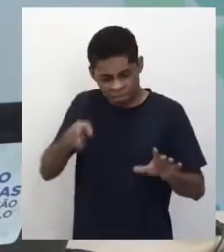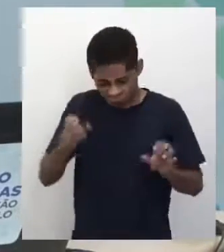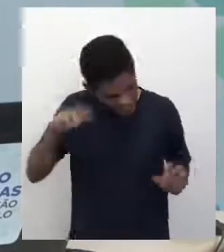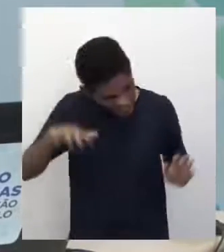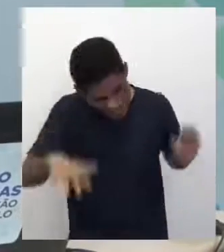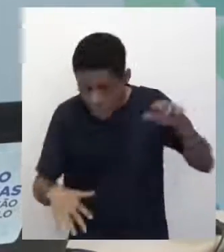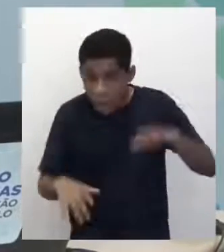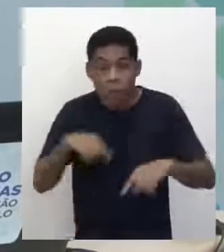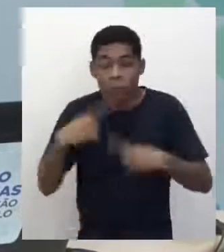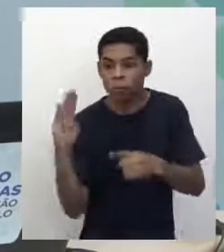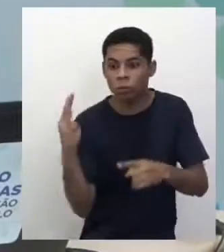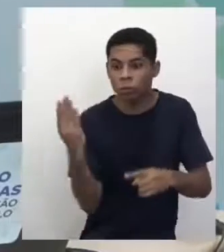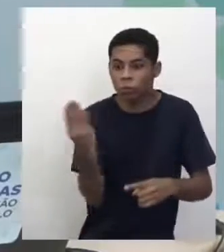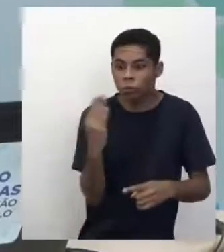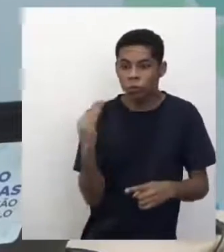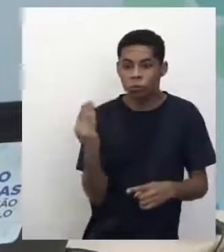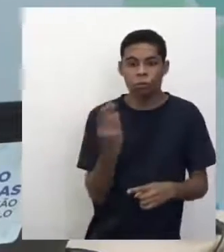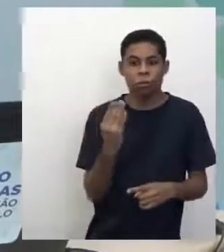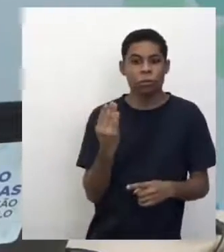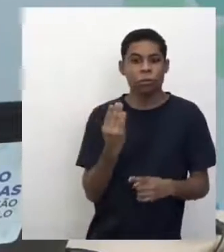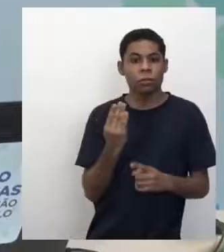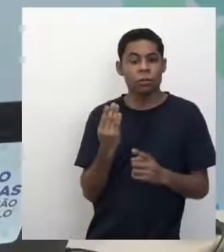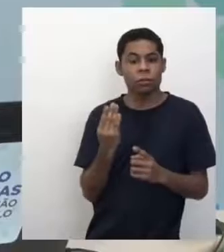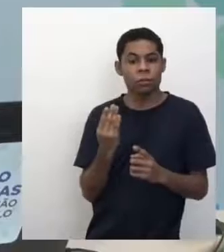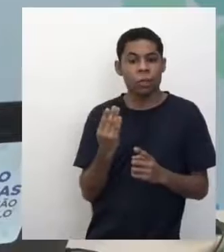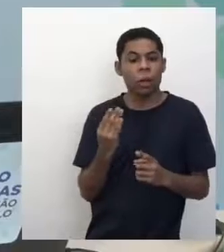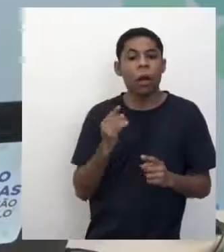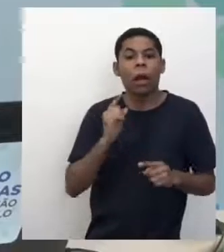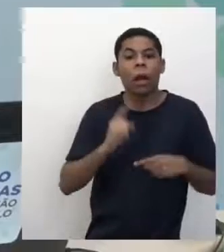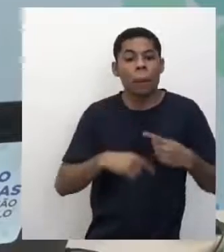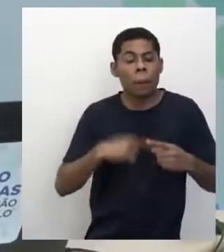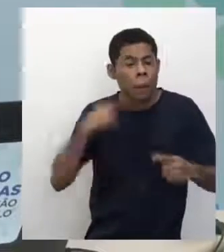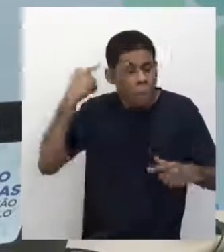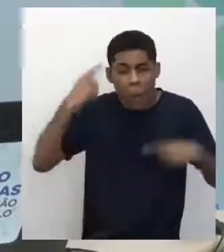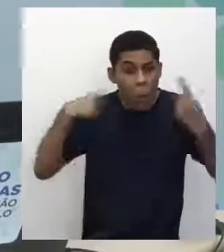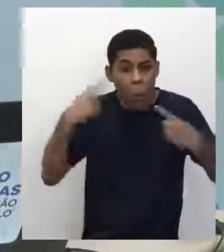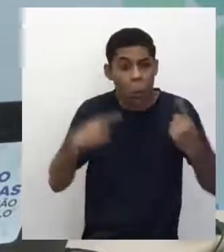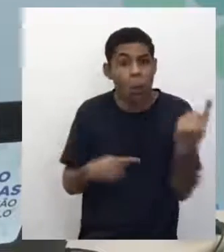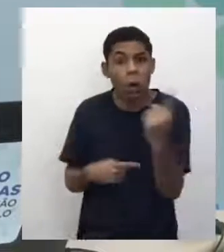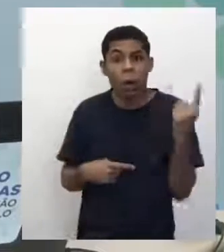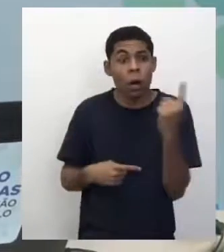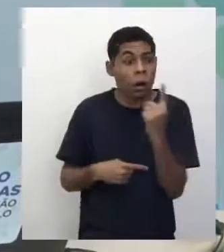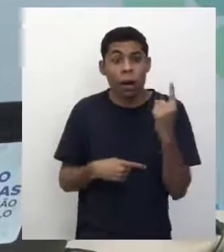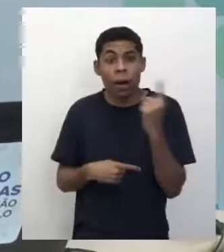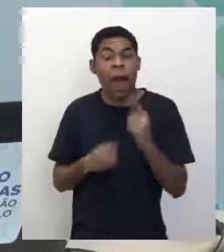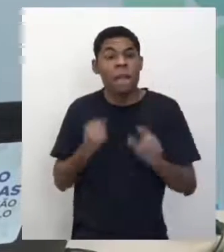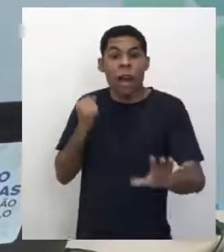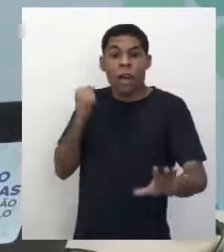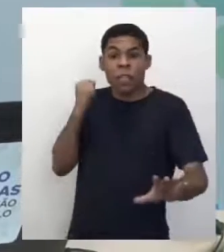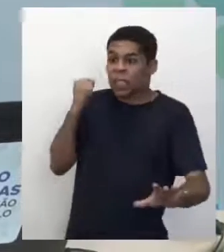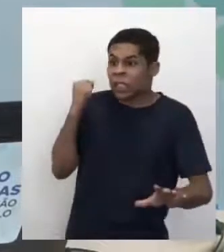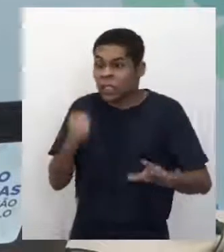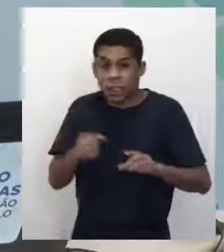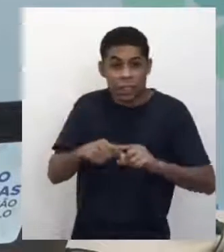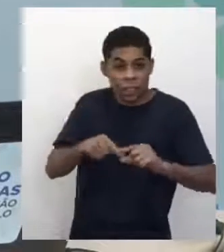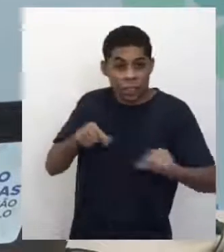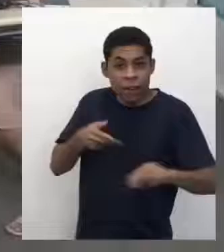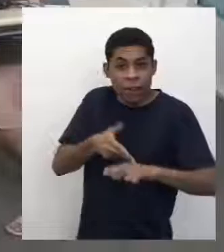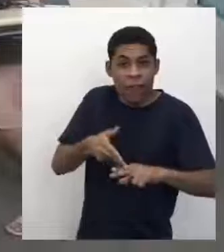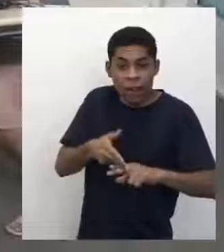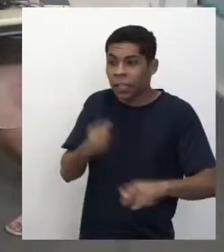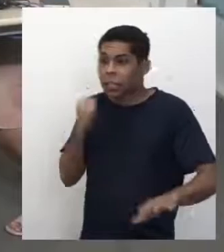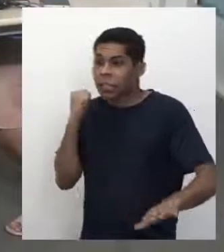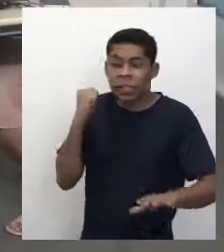tubarão apareceu. Então veio um maluco em minha direção com uma faca, caminhando com seu